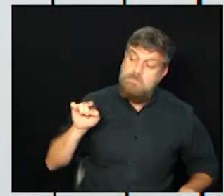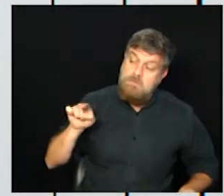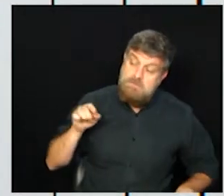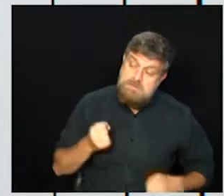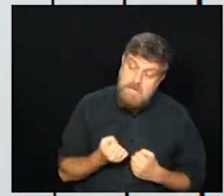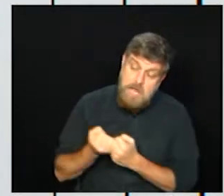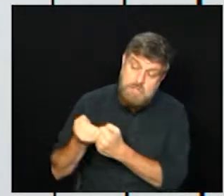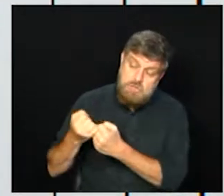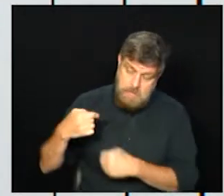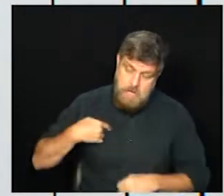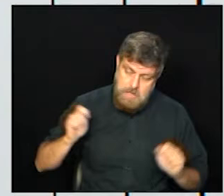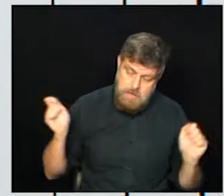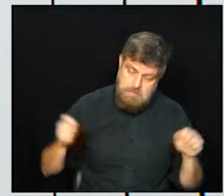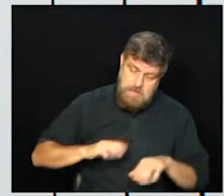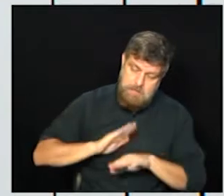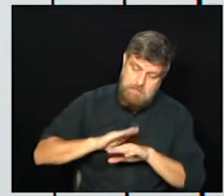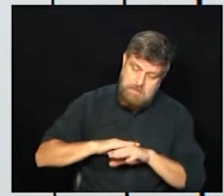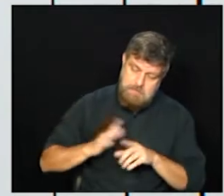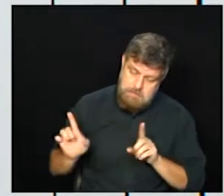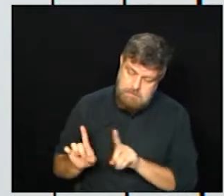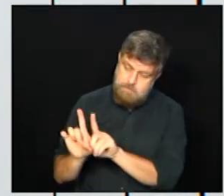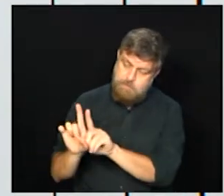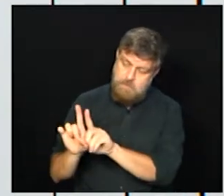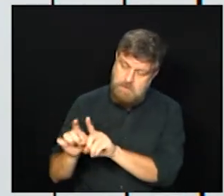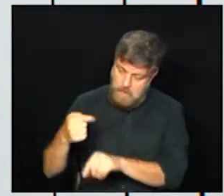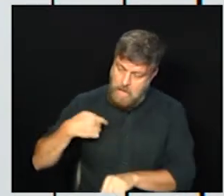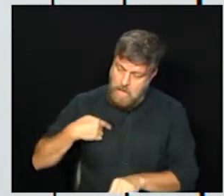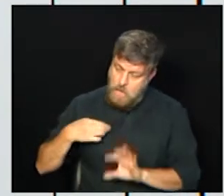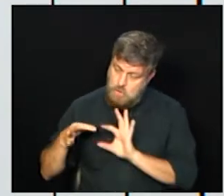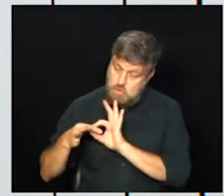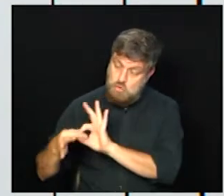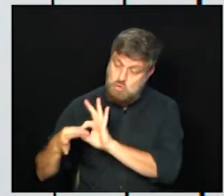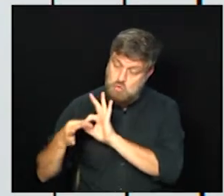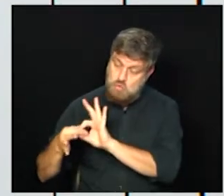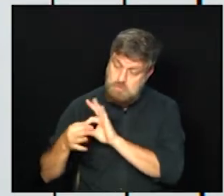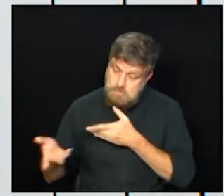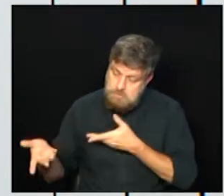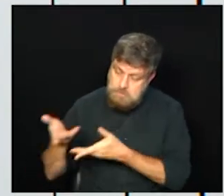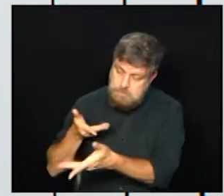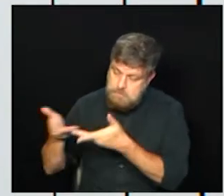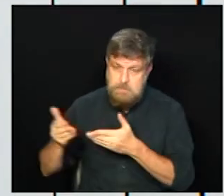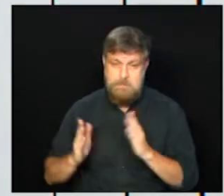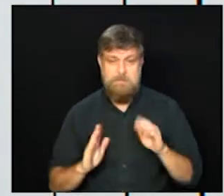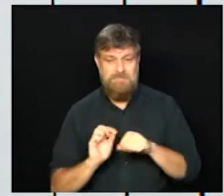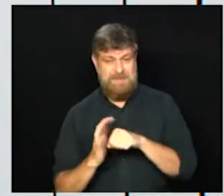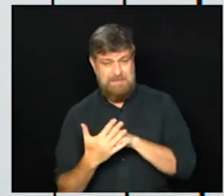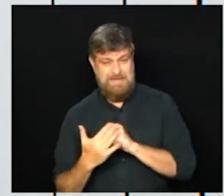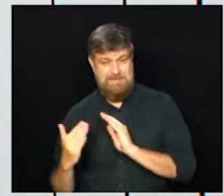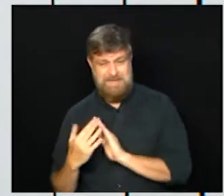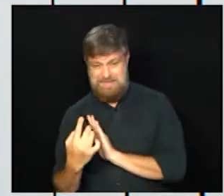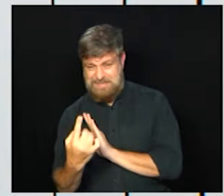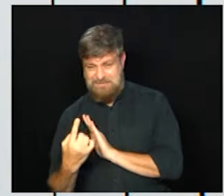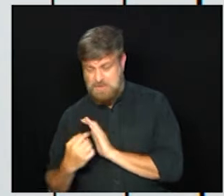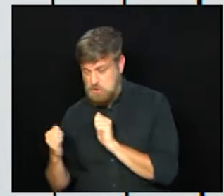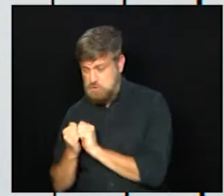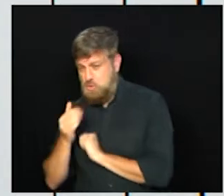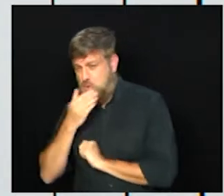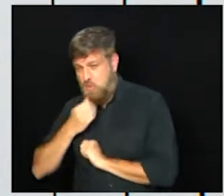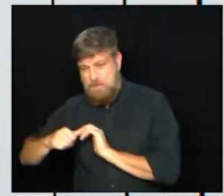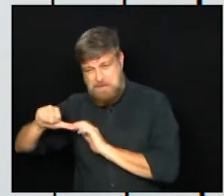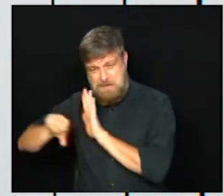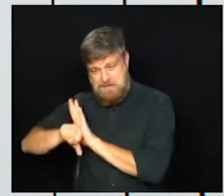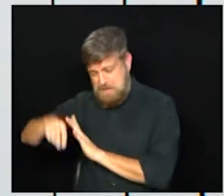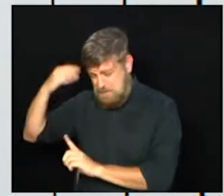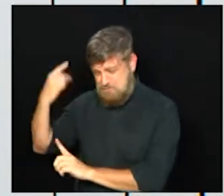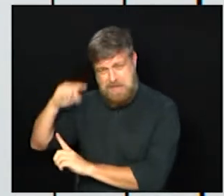Eu posso te ajudar, eu posso estar aqui, eu posso estar junto com você nisso. E com a pandemia, você estando em casa, com o agressor, 24 horas por